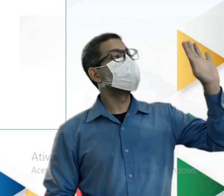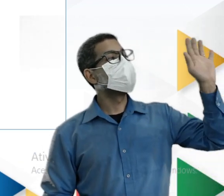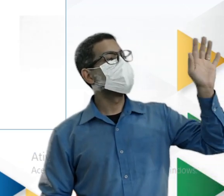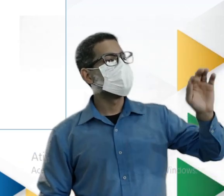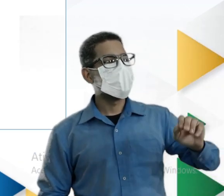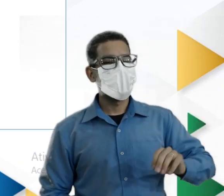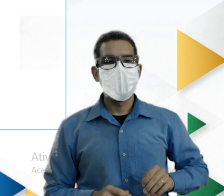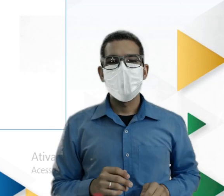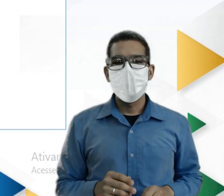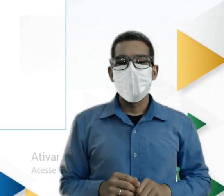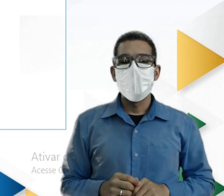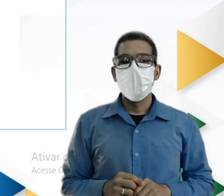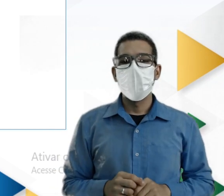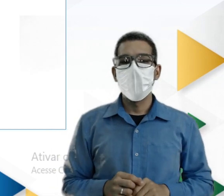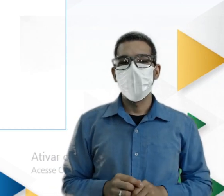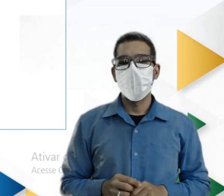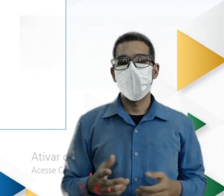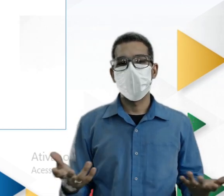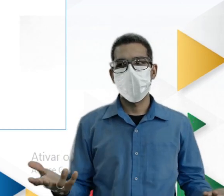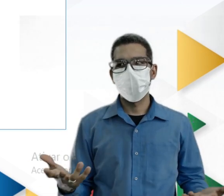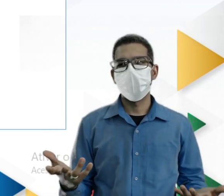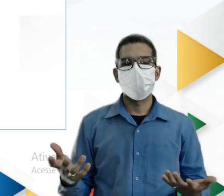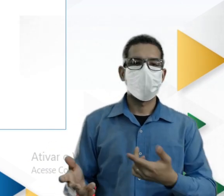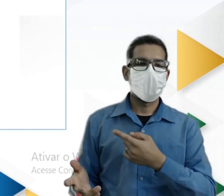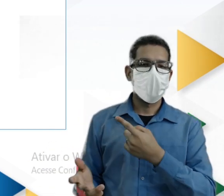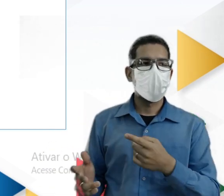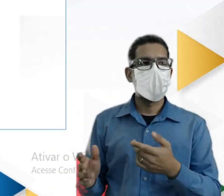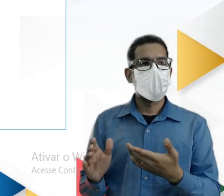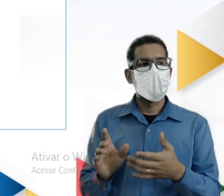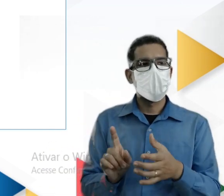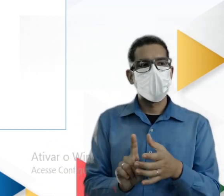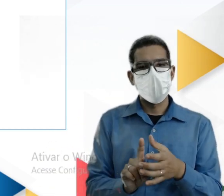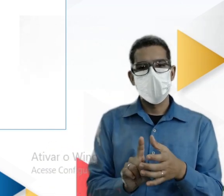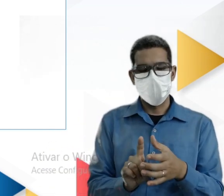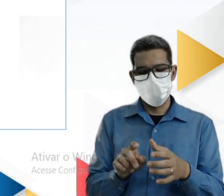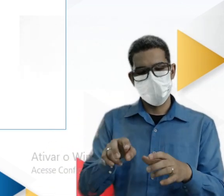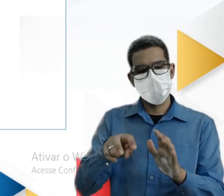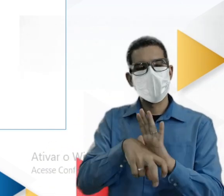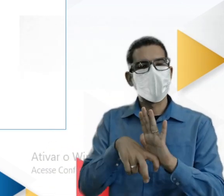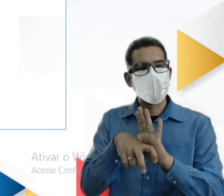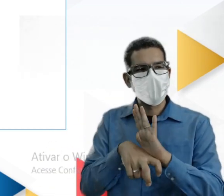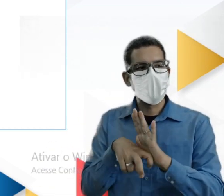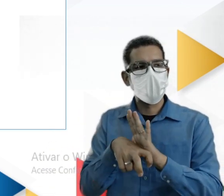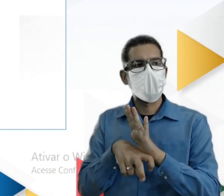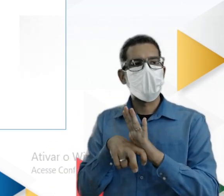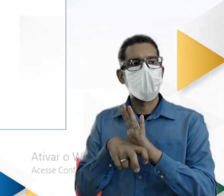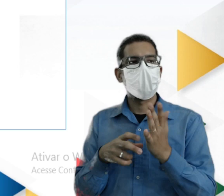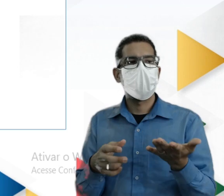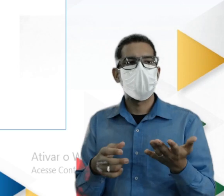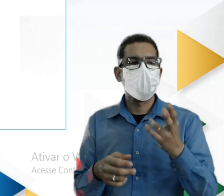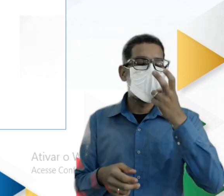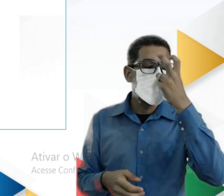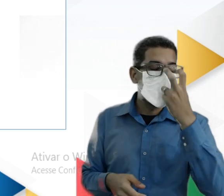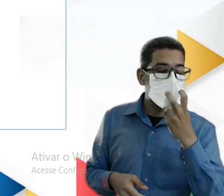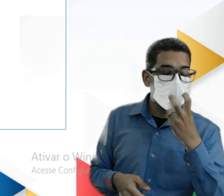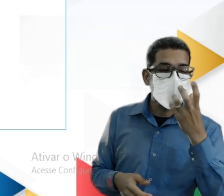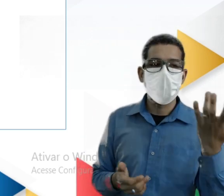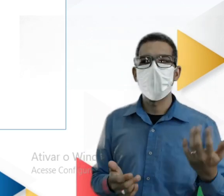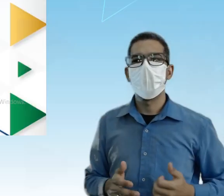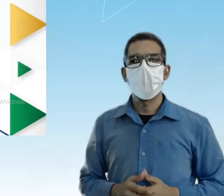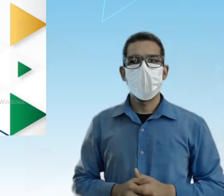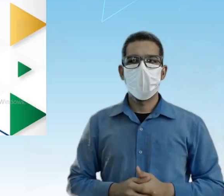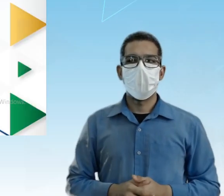Todo tipo de alunos. Tem alunos excluídos das cadeiras de roda, tem uma pessoa cega, tem